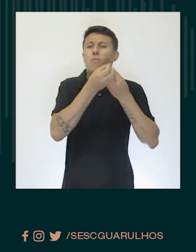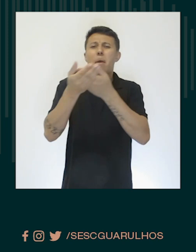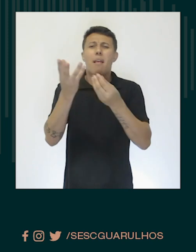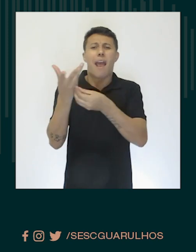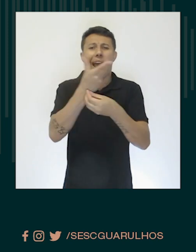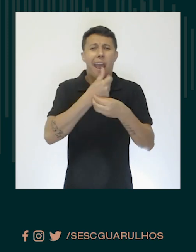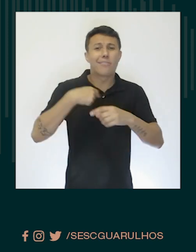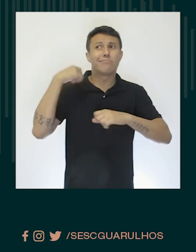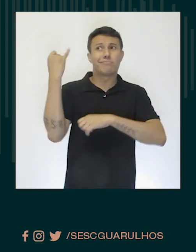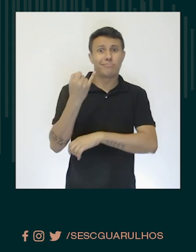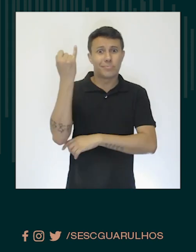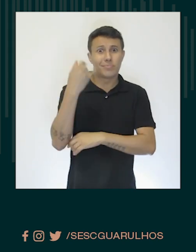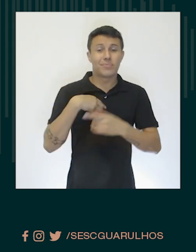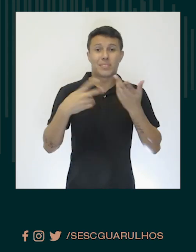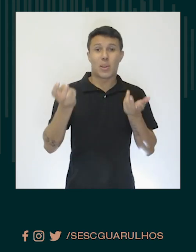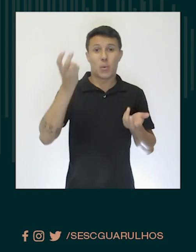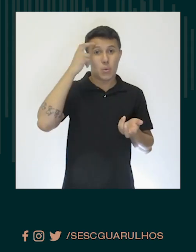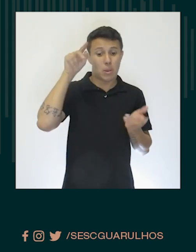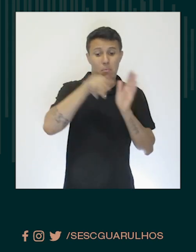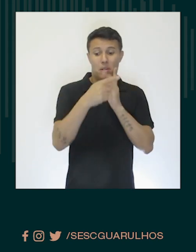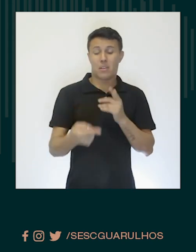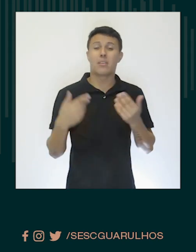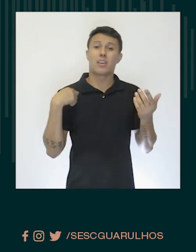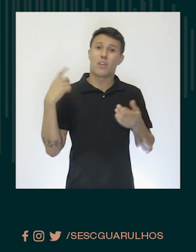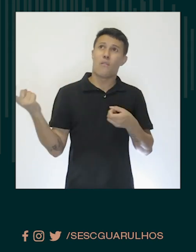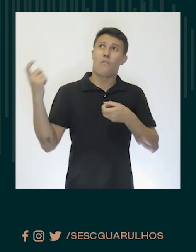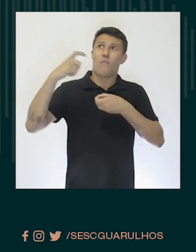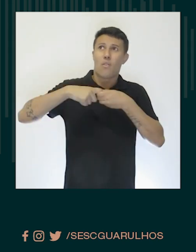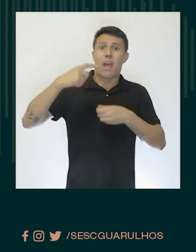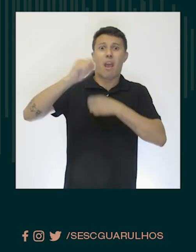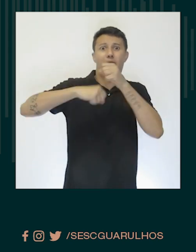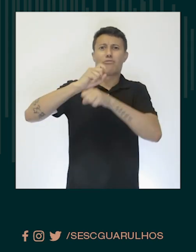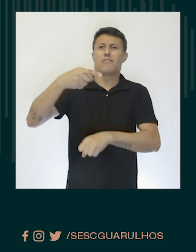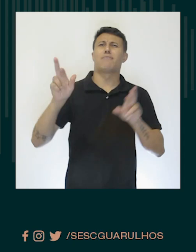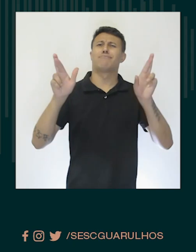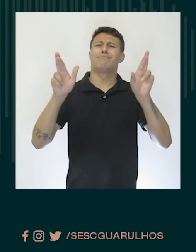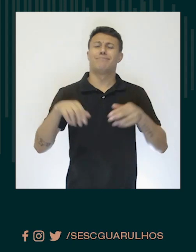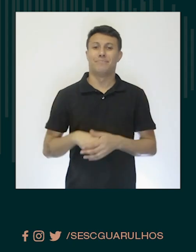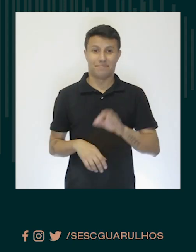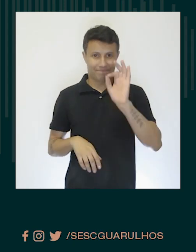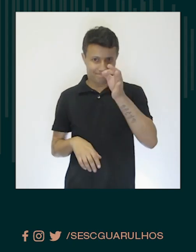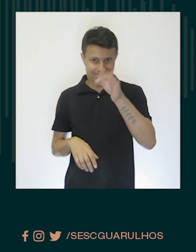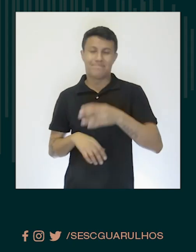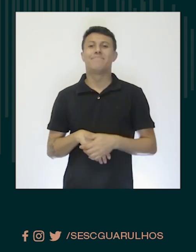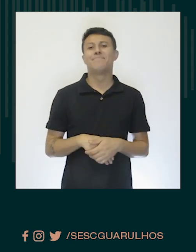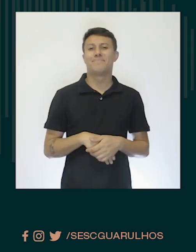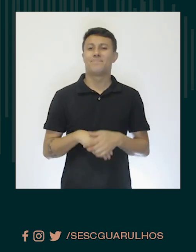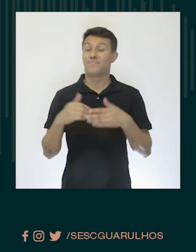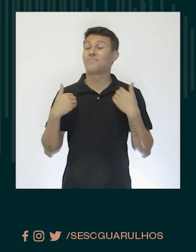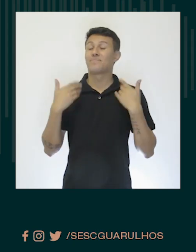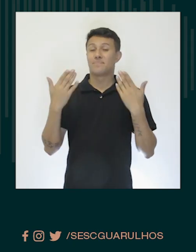relevantes também estão no meu trabalho de fotografia, e eu tenho certeza que a gente vai comentar isso daqui a pouco. Total.